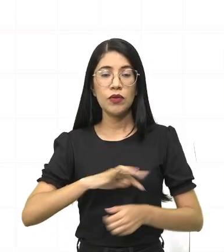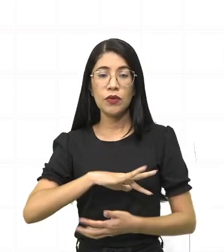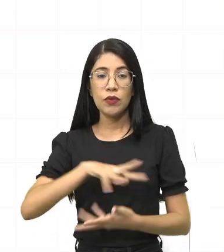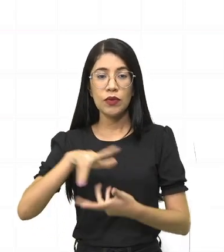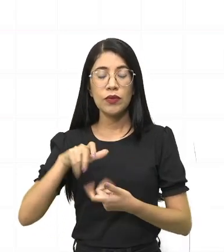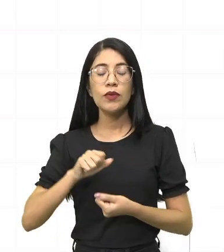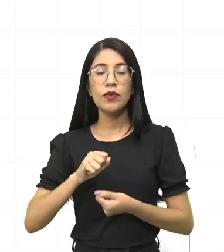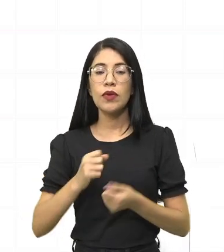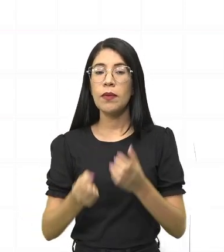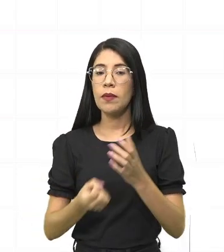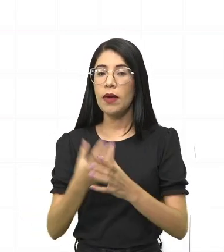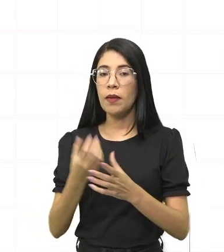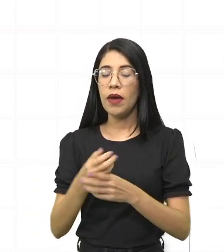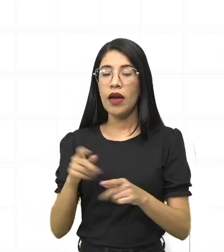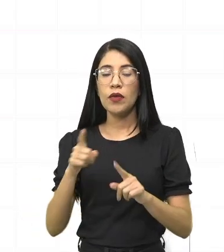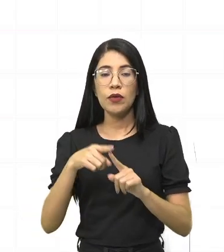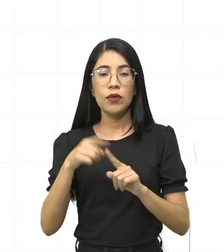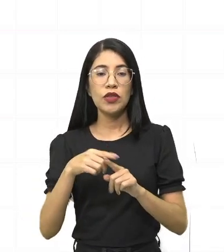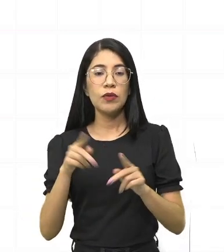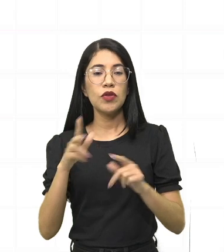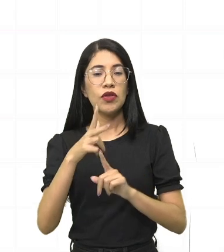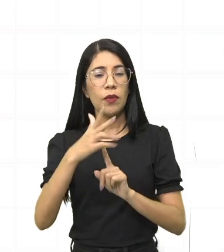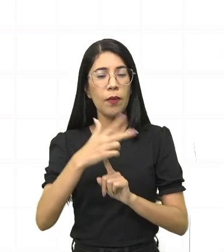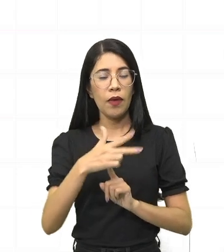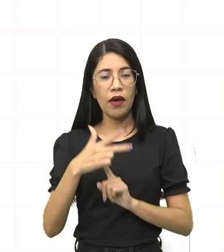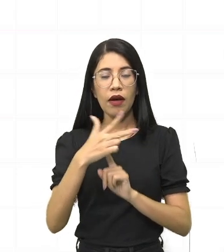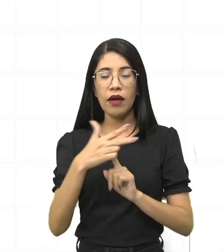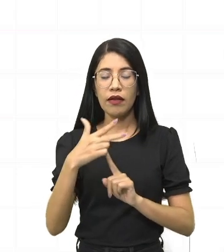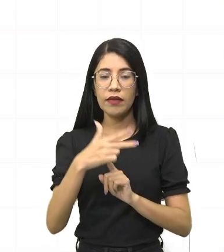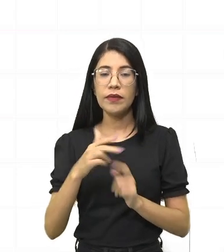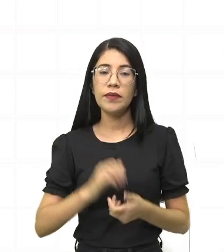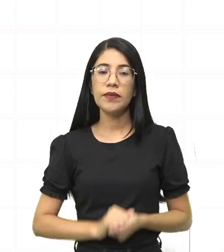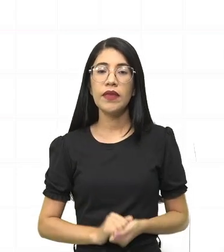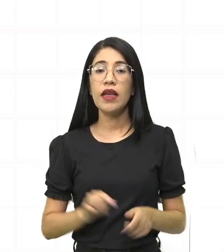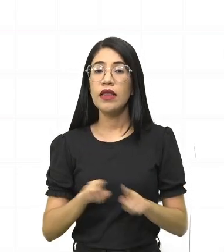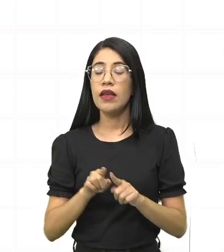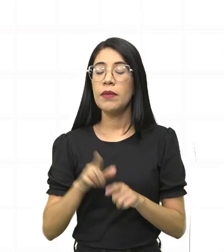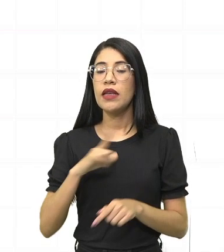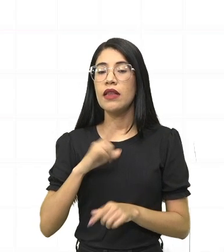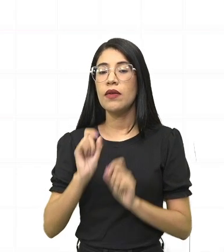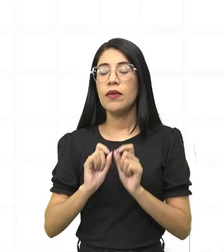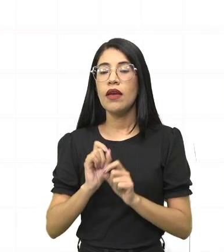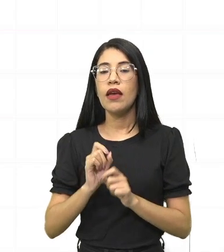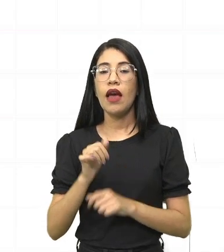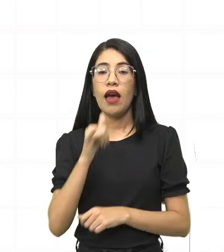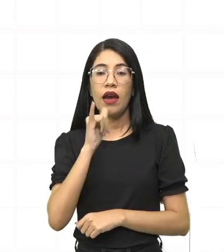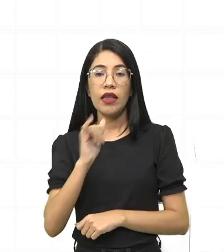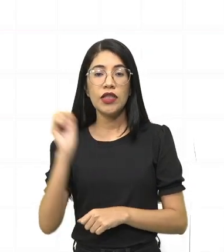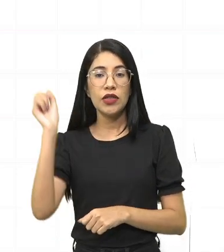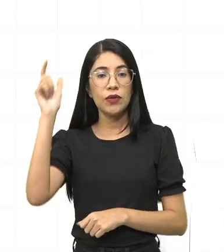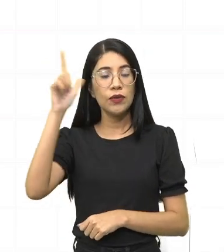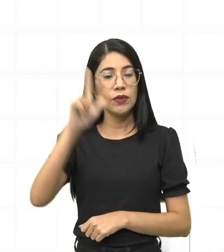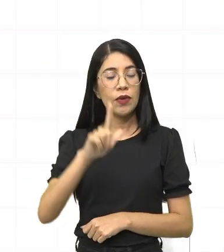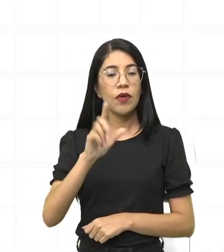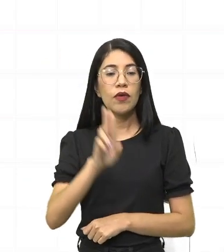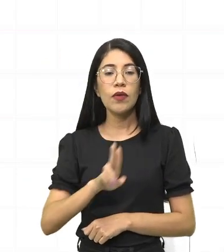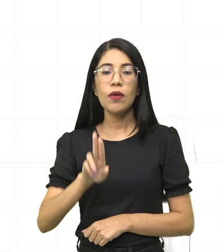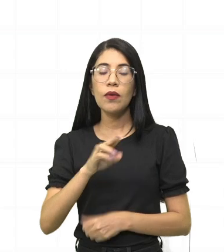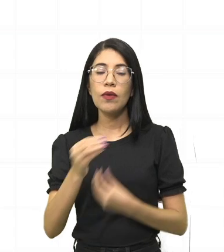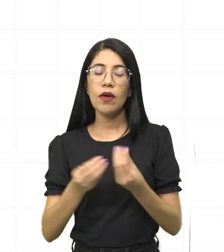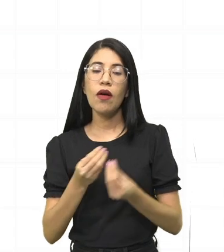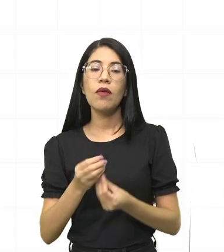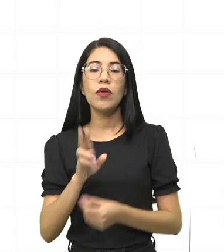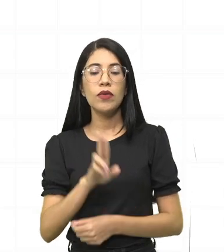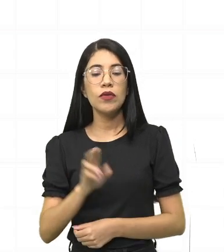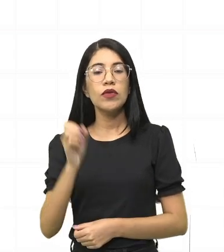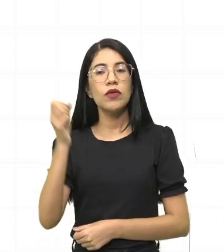na produção de energia eólica. E também nós temos a energia solar, que é a fonte que vai utilizar a energia